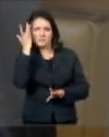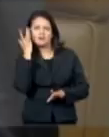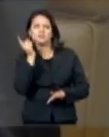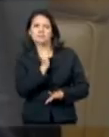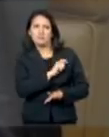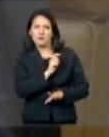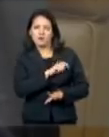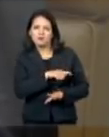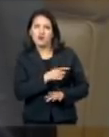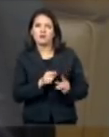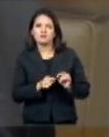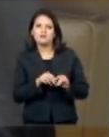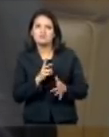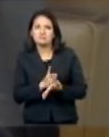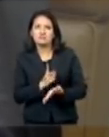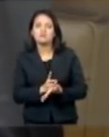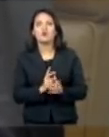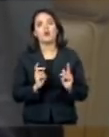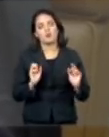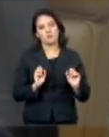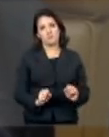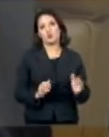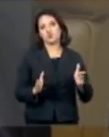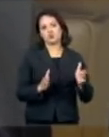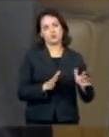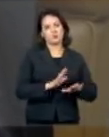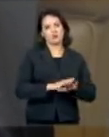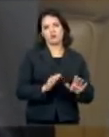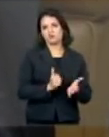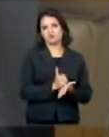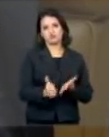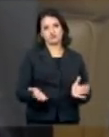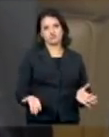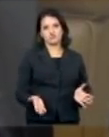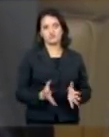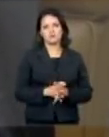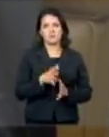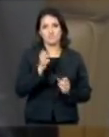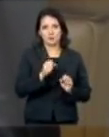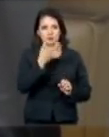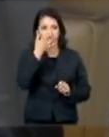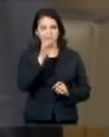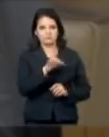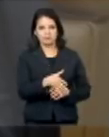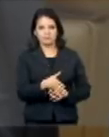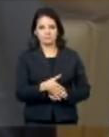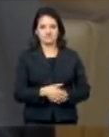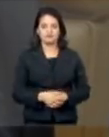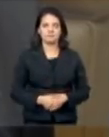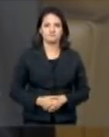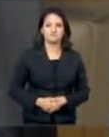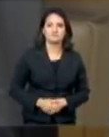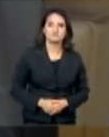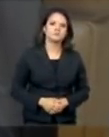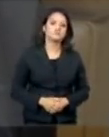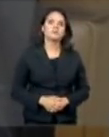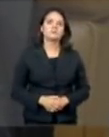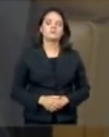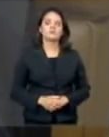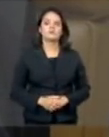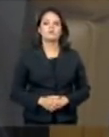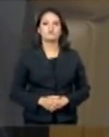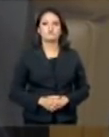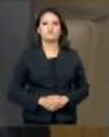previsto no artigo 54 caput da lei 9784 de 94 99 combinado com o artigo